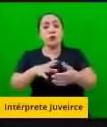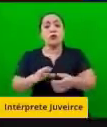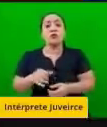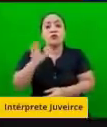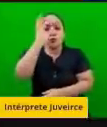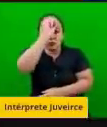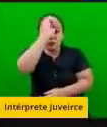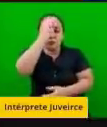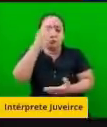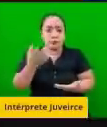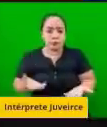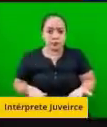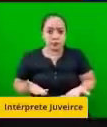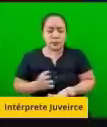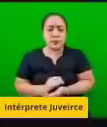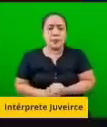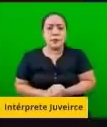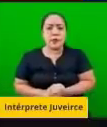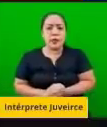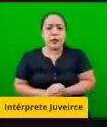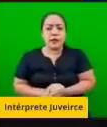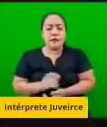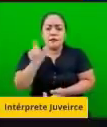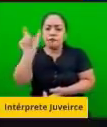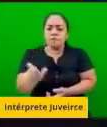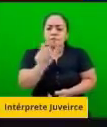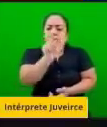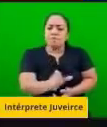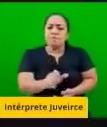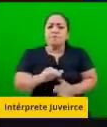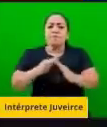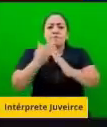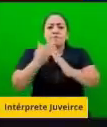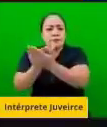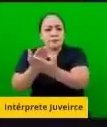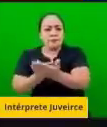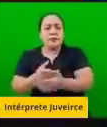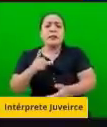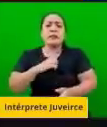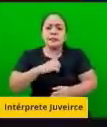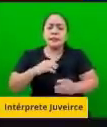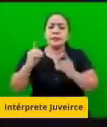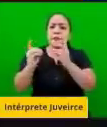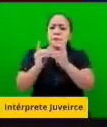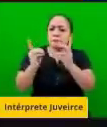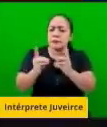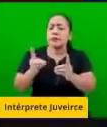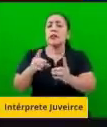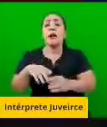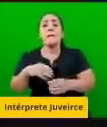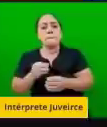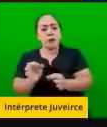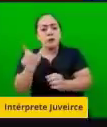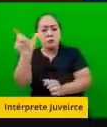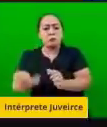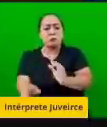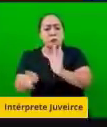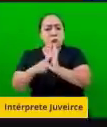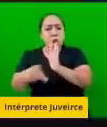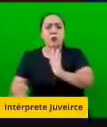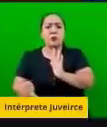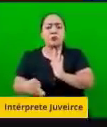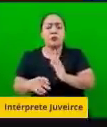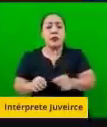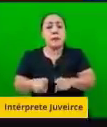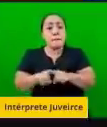as escolas, cada escola desenvolveu uma dinâmica própria para poder fazer o seu atendimento aos alunos, para organizar a